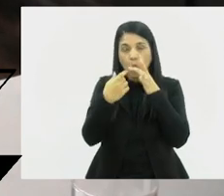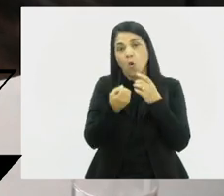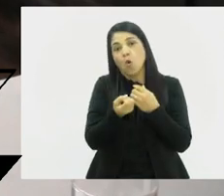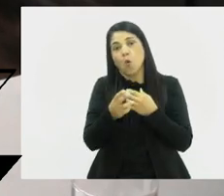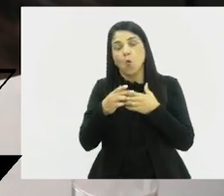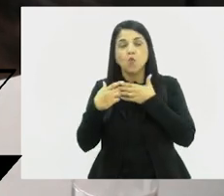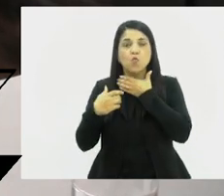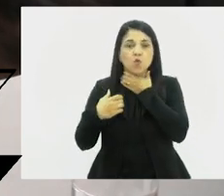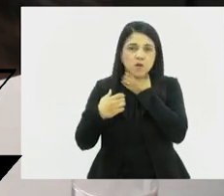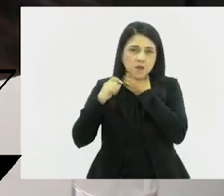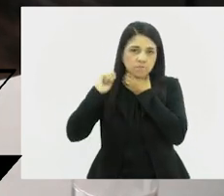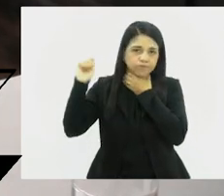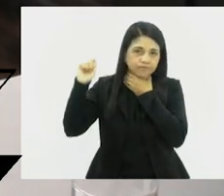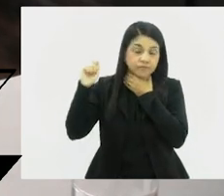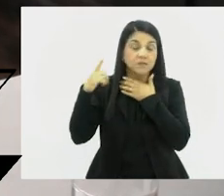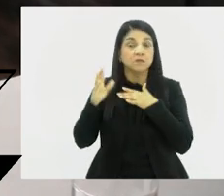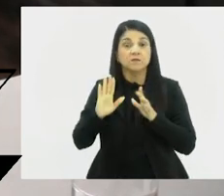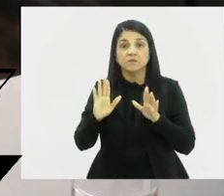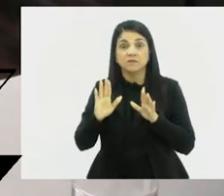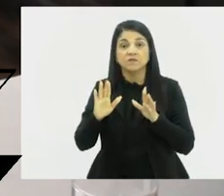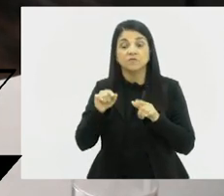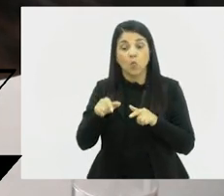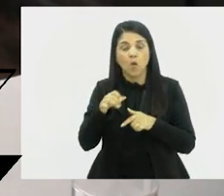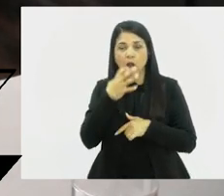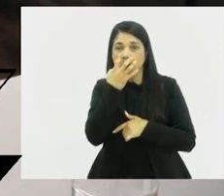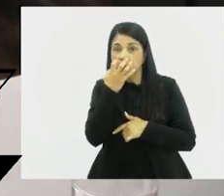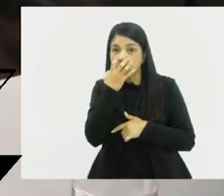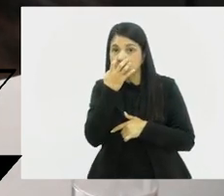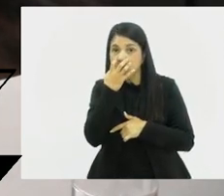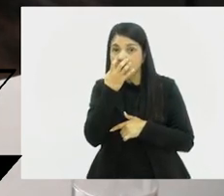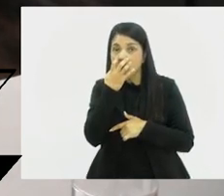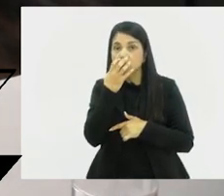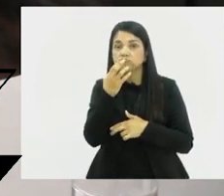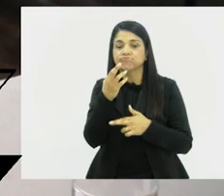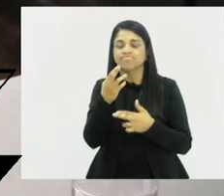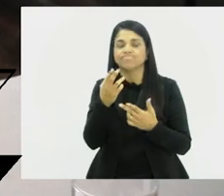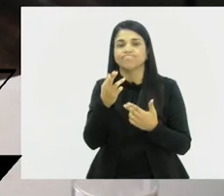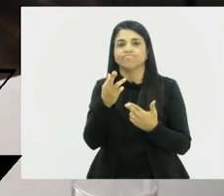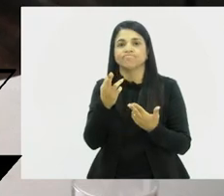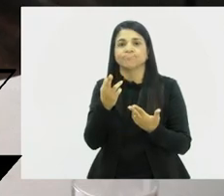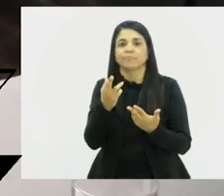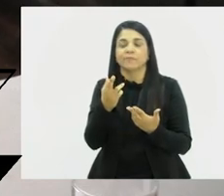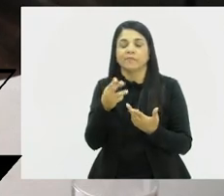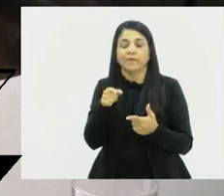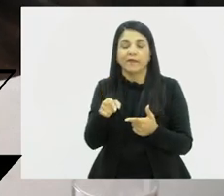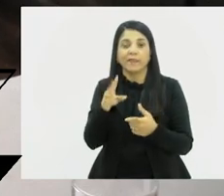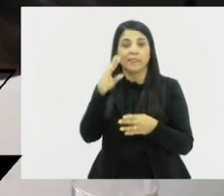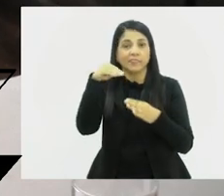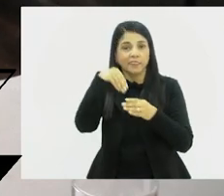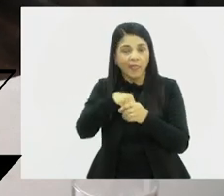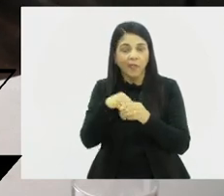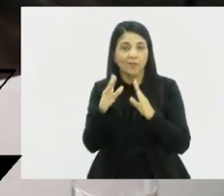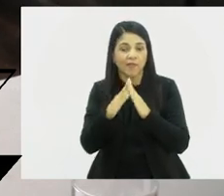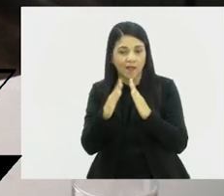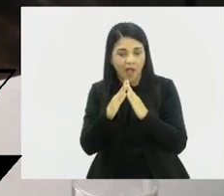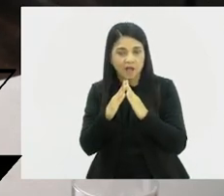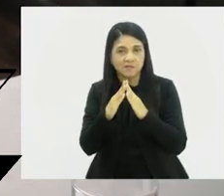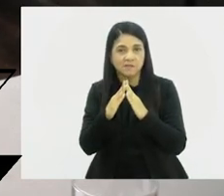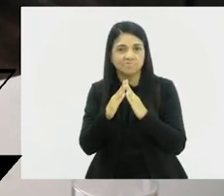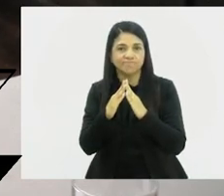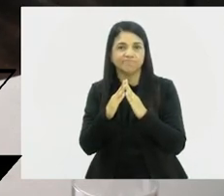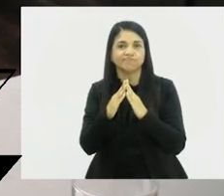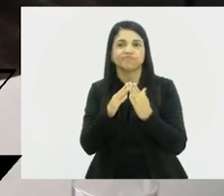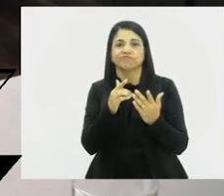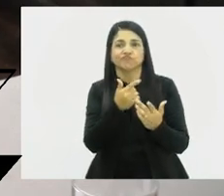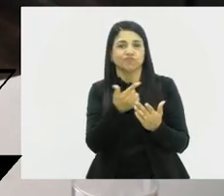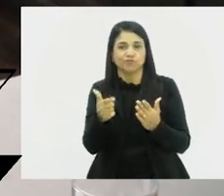com enforcador. Foi um animal que estava acautelado de uma forma irregular e se soltou da casa